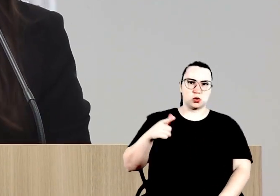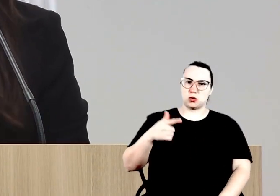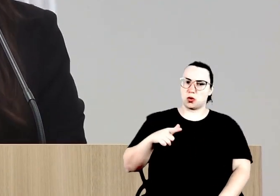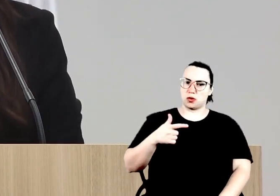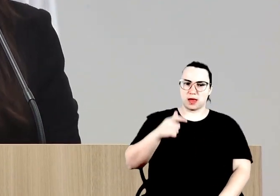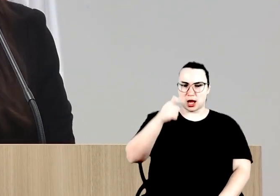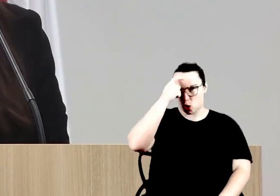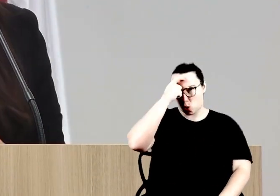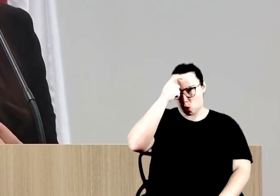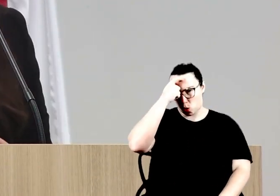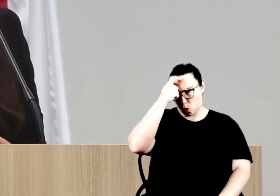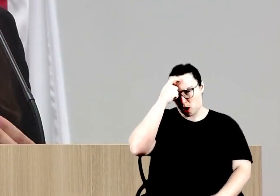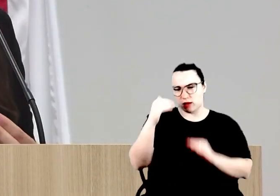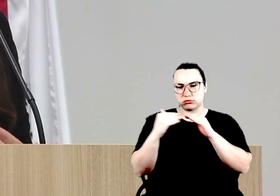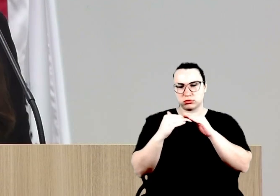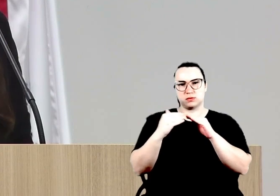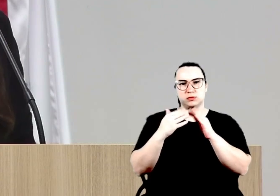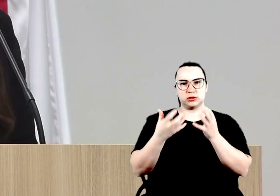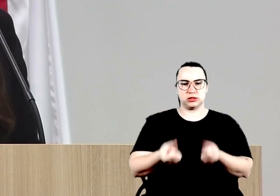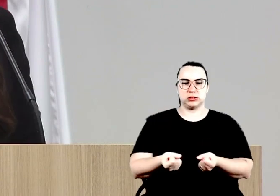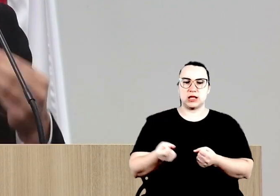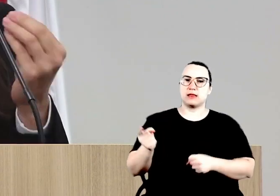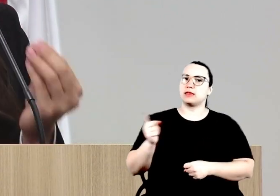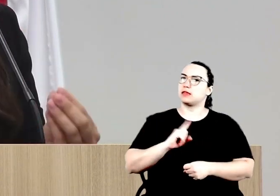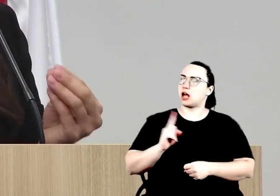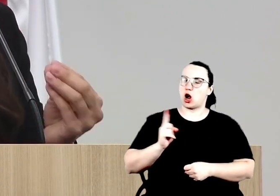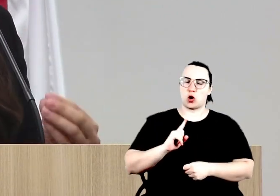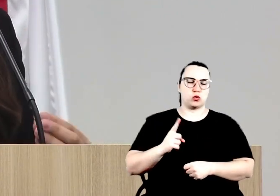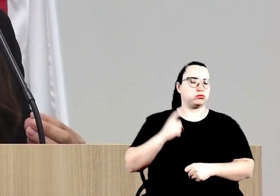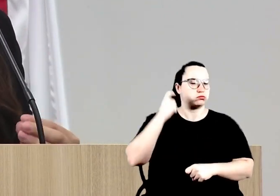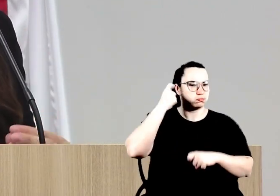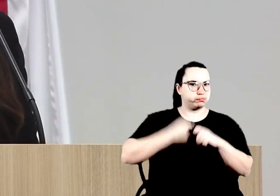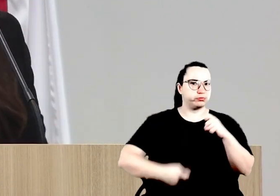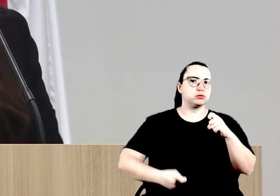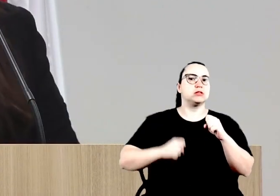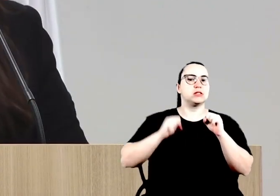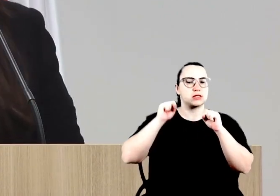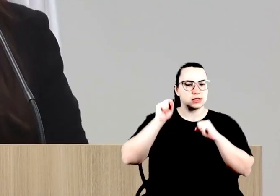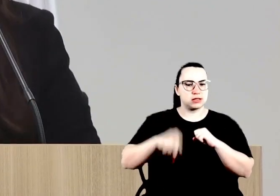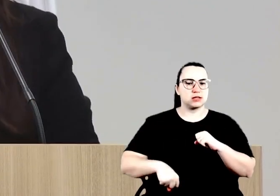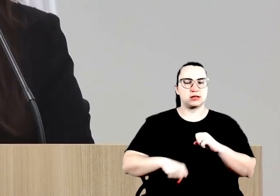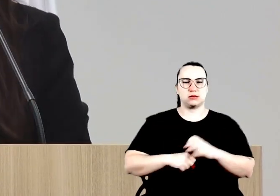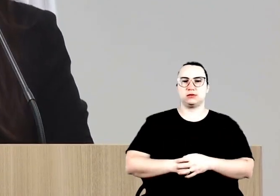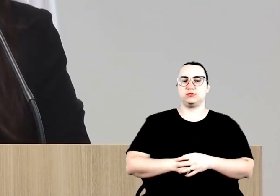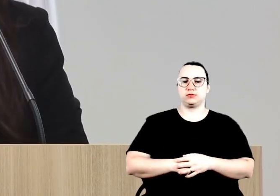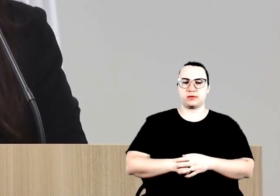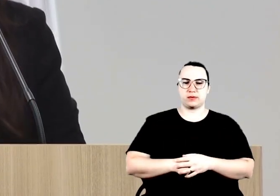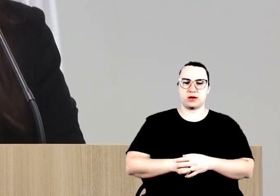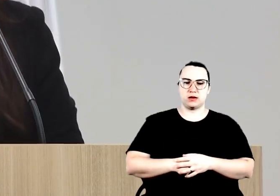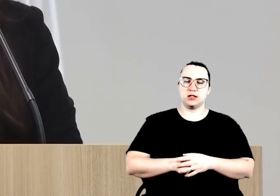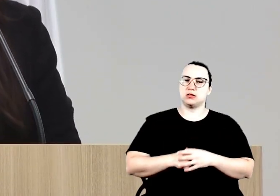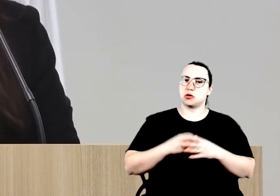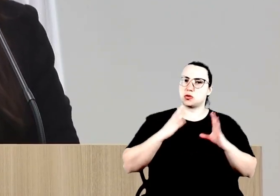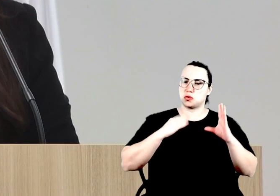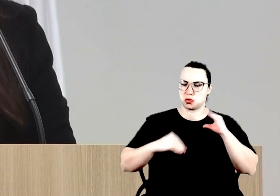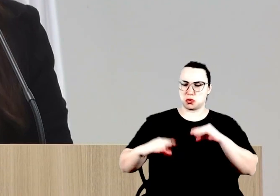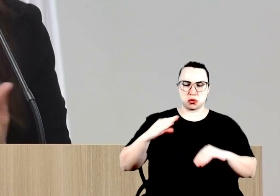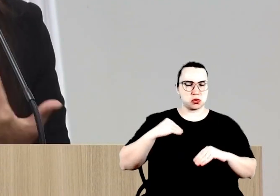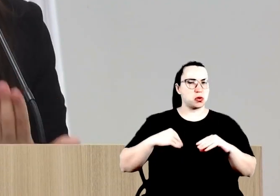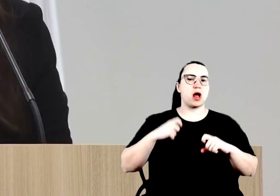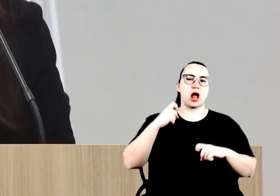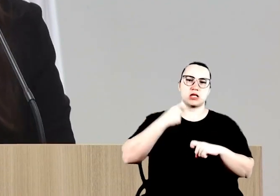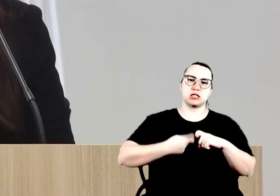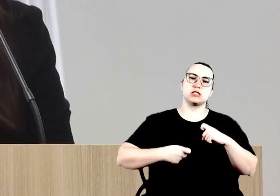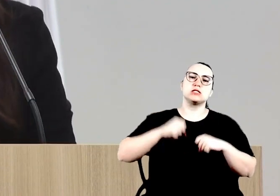consenso. É estupro de vulnerável, com conjunção carnal ou outro ato libidinoso. Então,